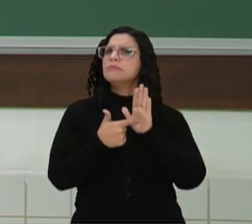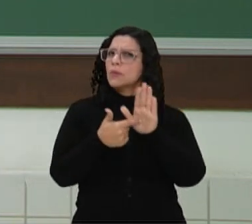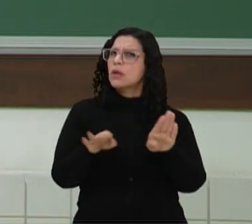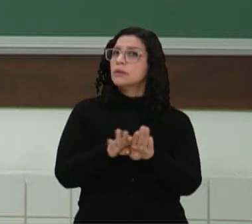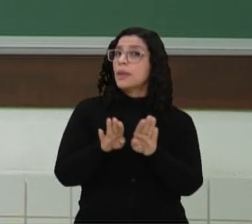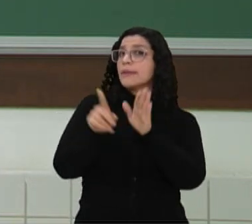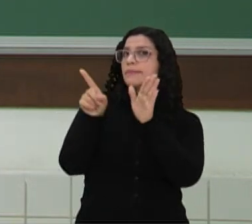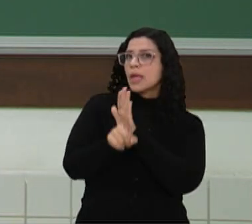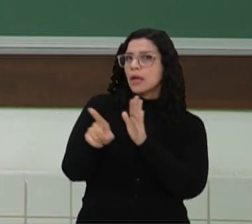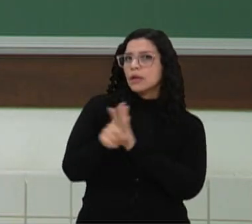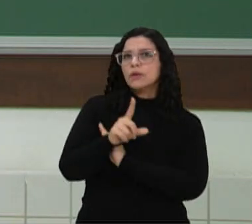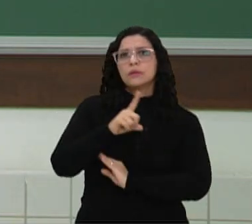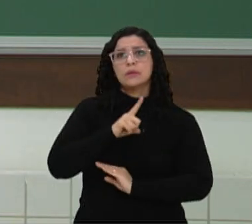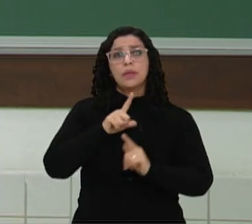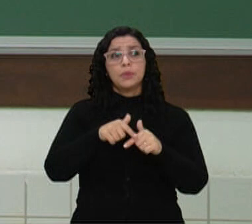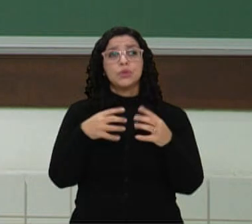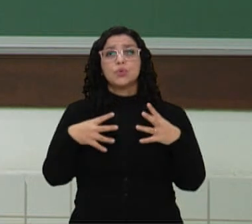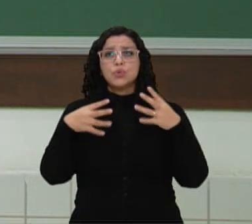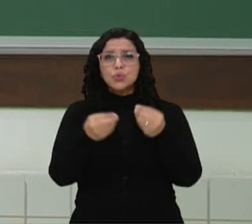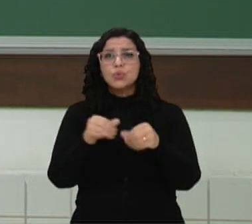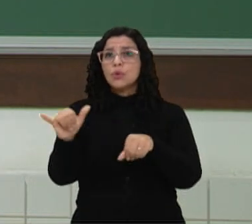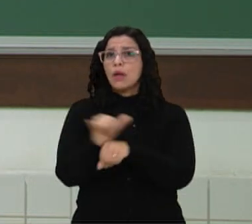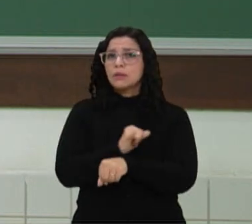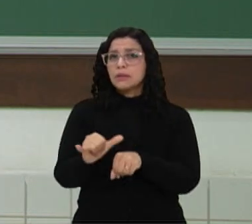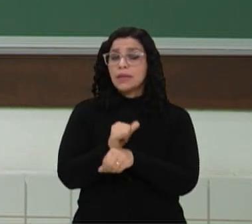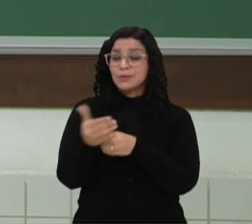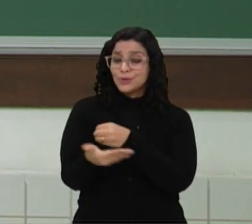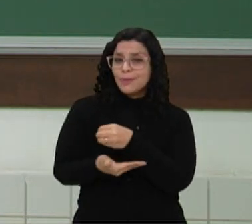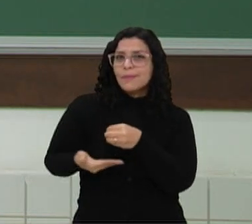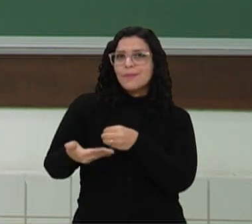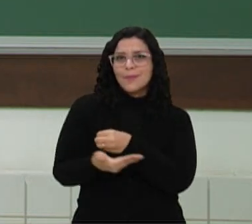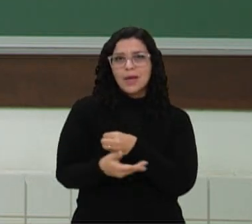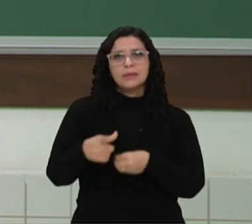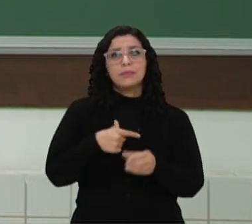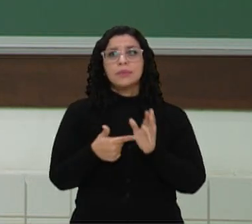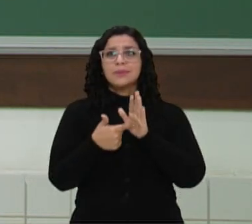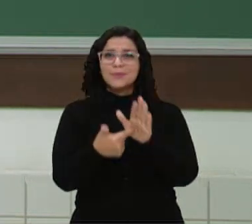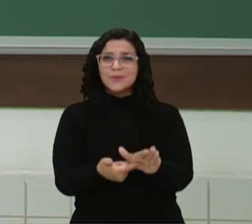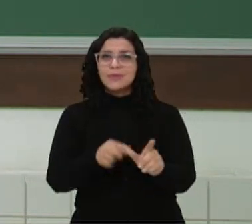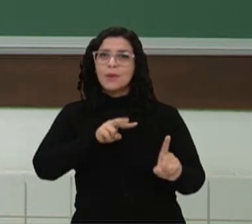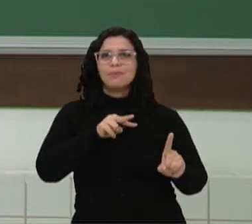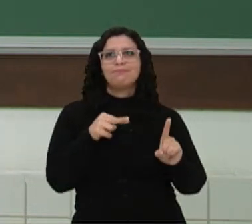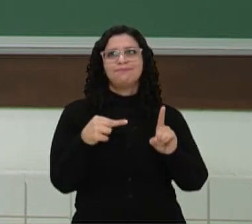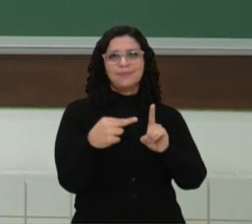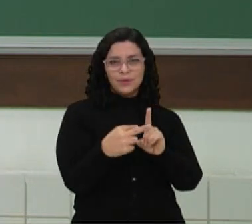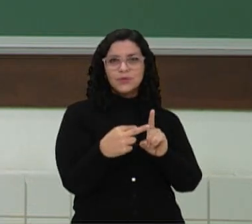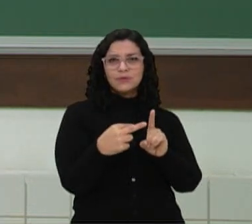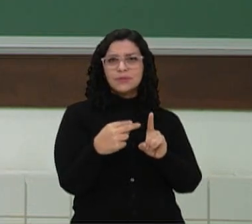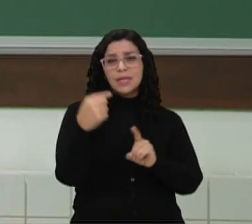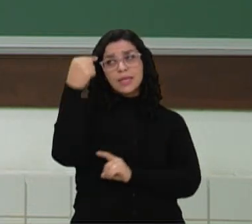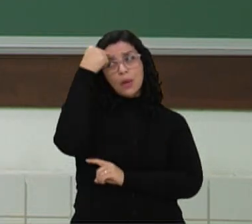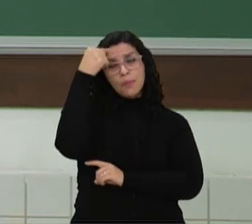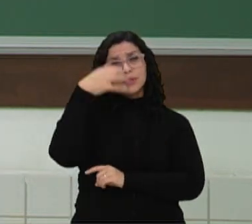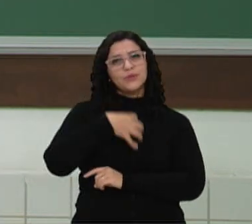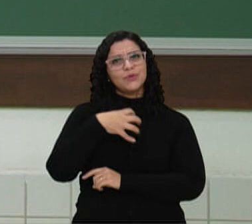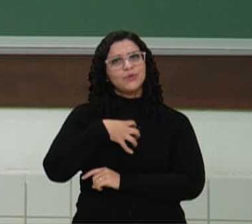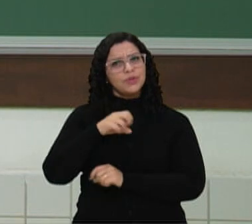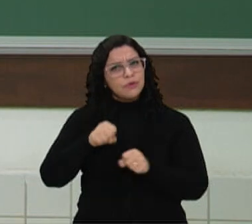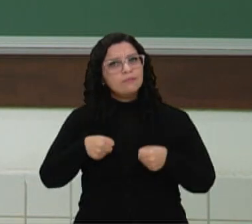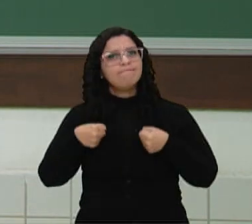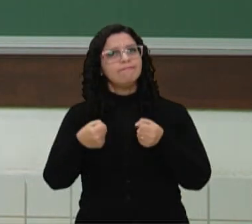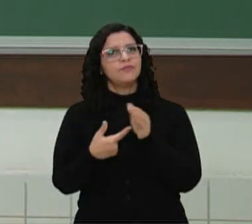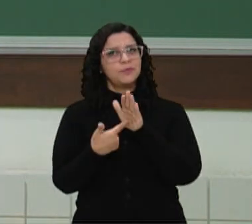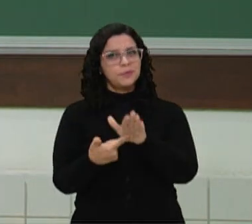traz perguntas. Tudo isso são recursos fundamentados para mostrar o ponto de vista que ela pensa, que ela defende, a